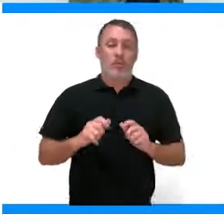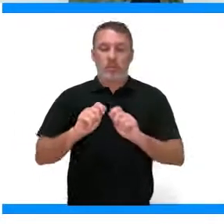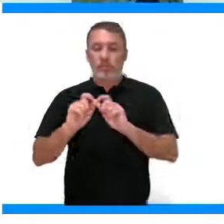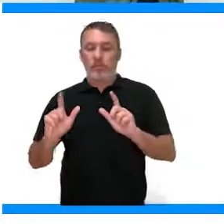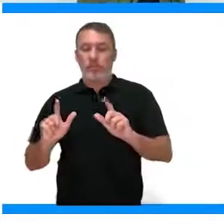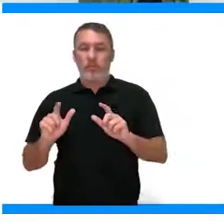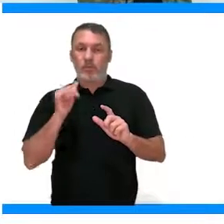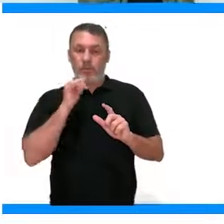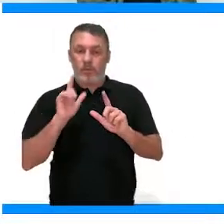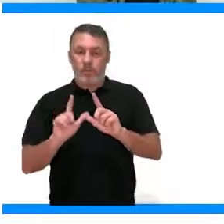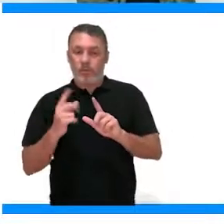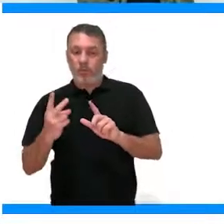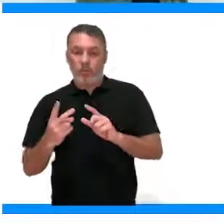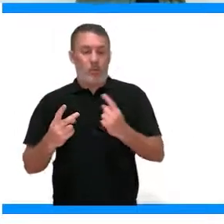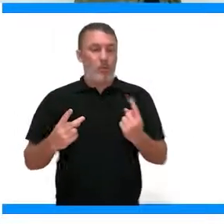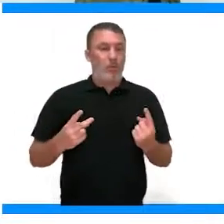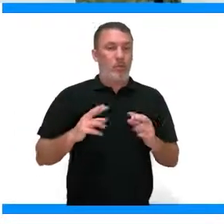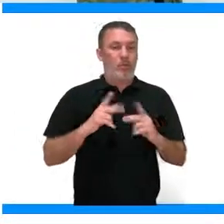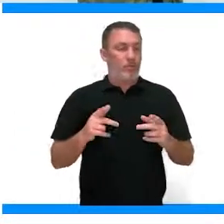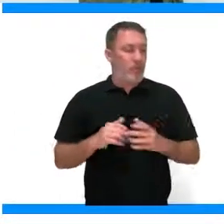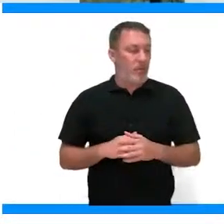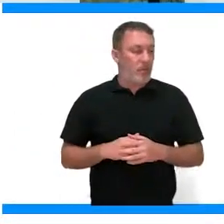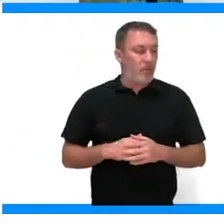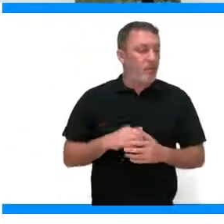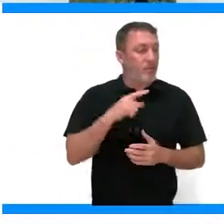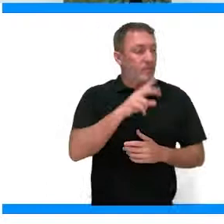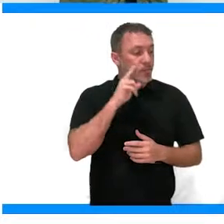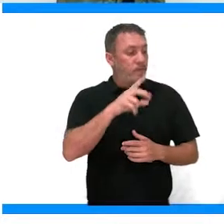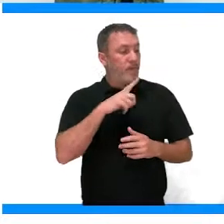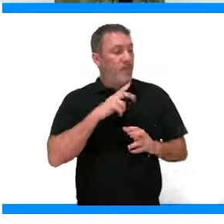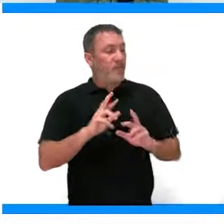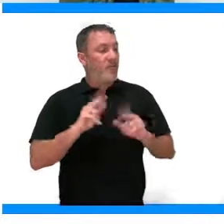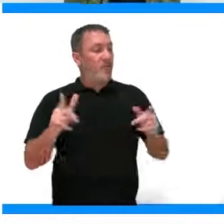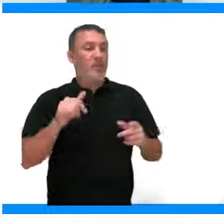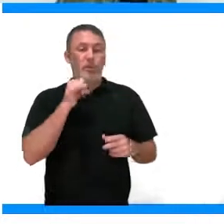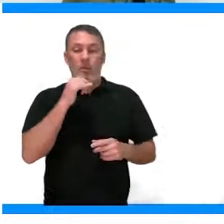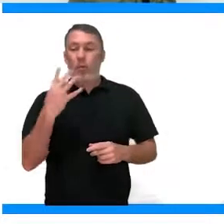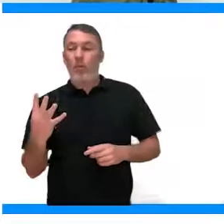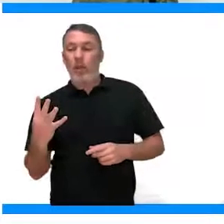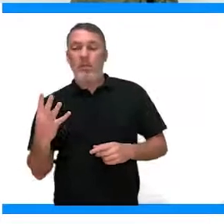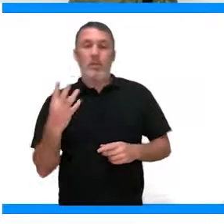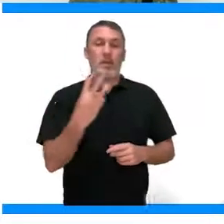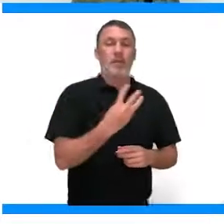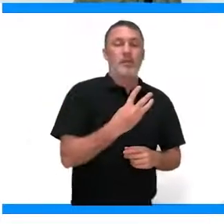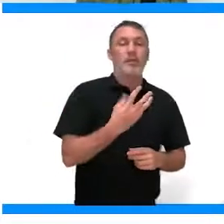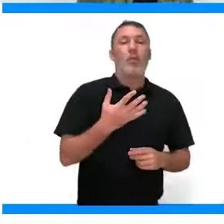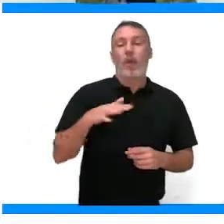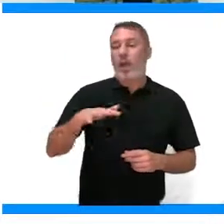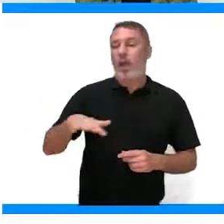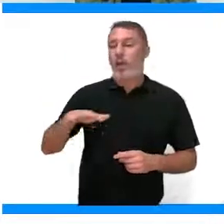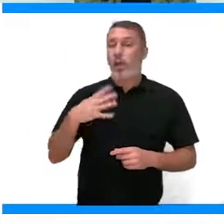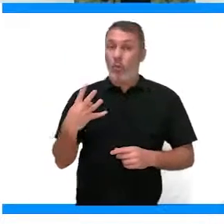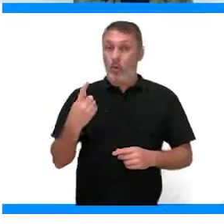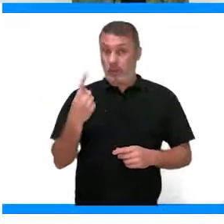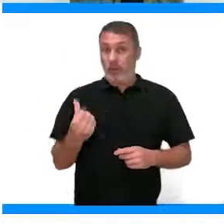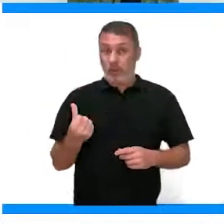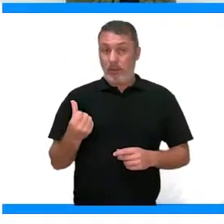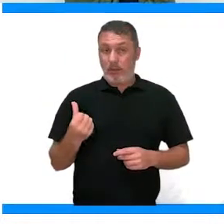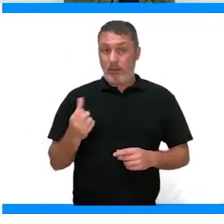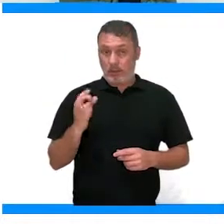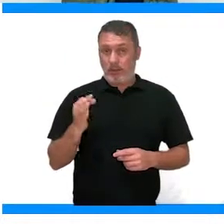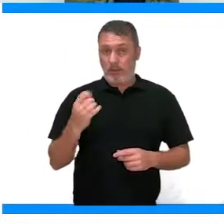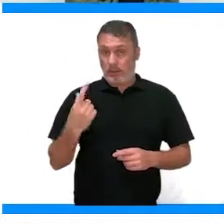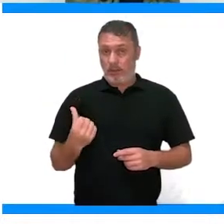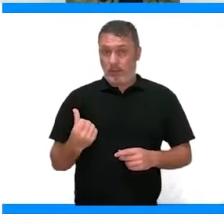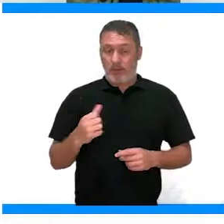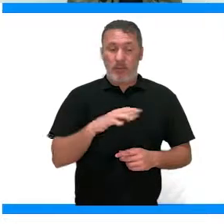1? 2 ao quadrado, 4. 4 menos 1, 3. Qual a diferença do quadradinho 4 por 3? A área do 4 é 16, que é